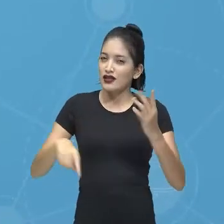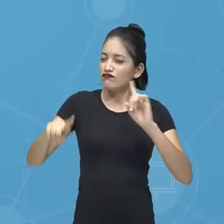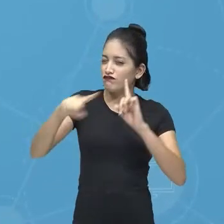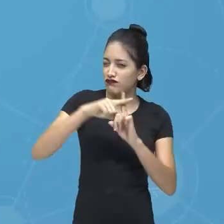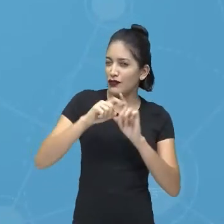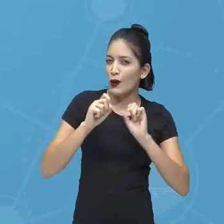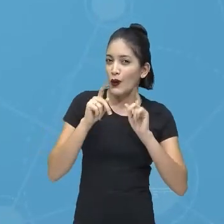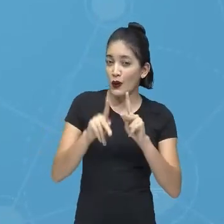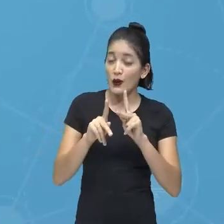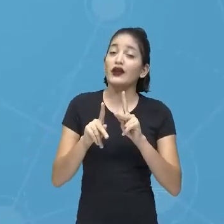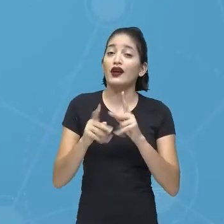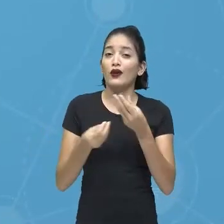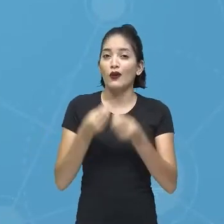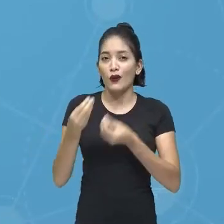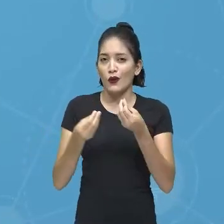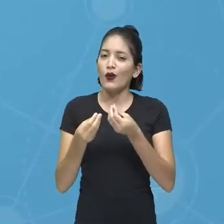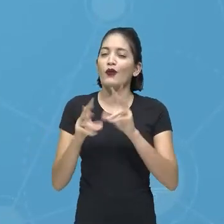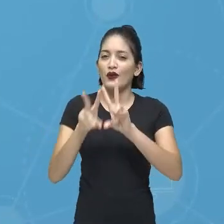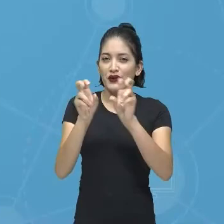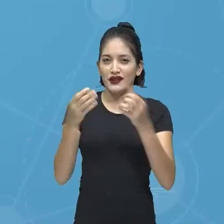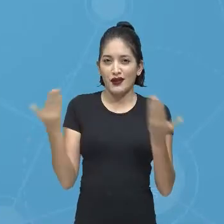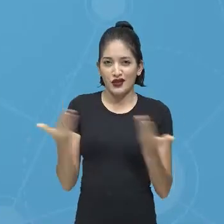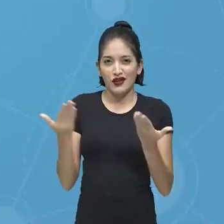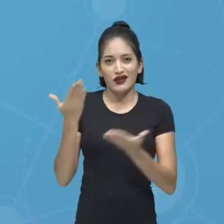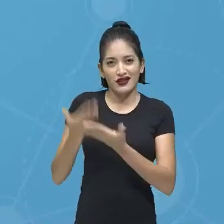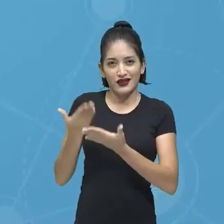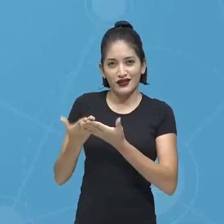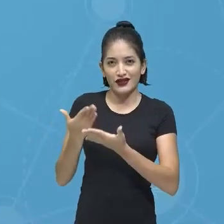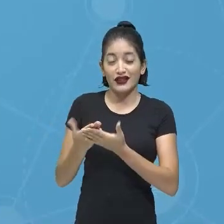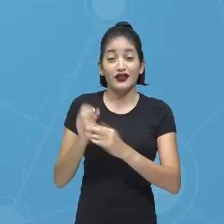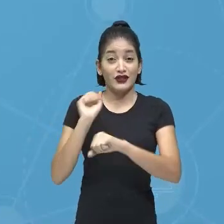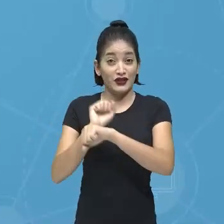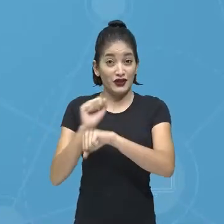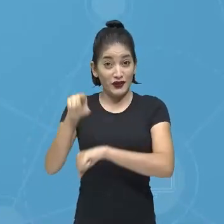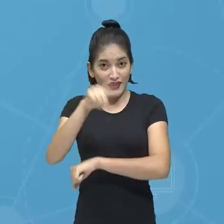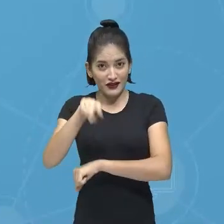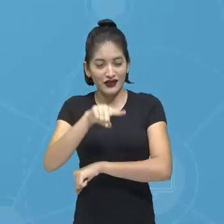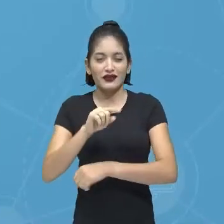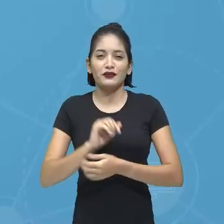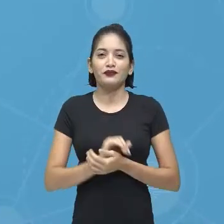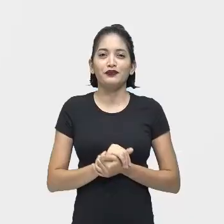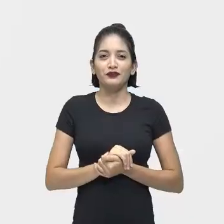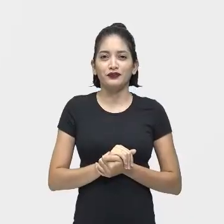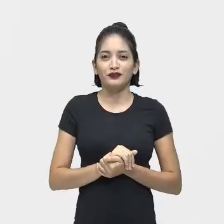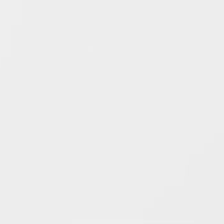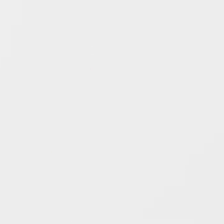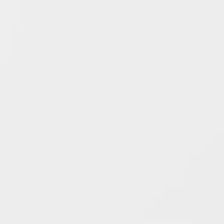positiva através do nosso conteúdo das nossas aulas, ok? Aguardo vocês daqui a pouquinho.